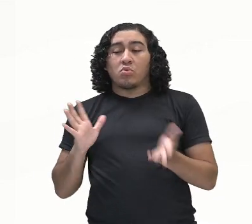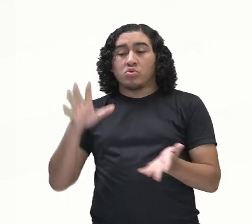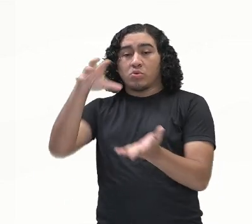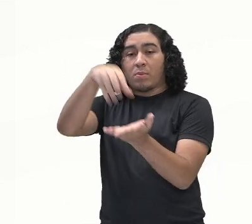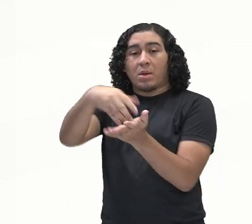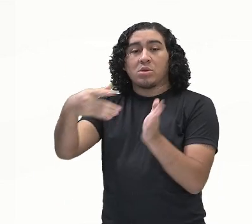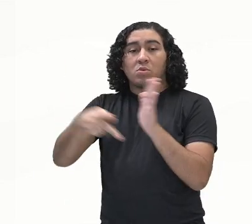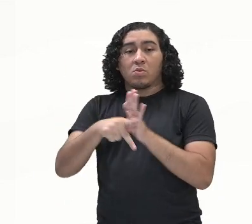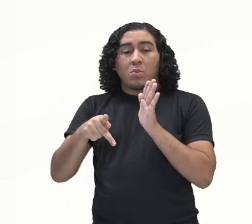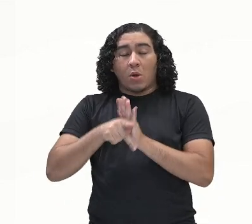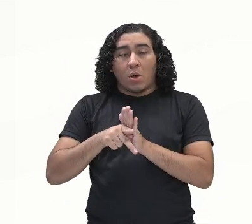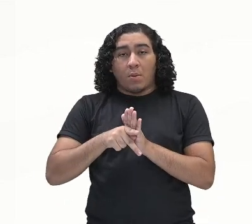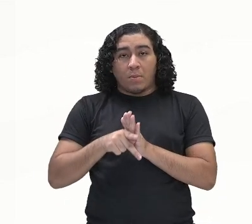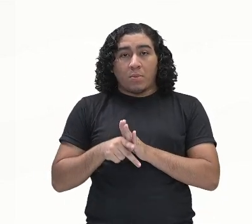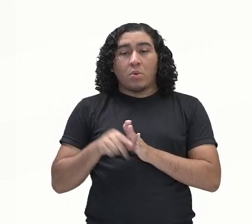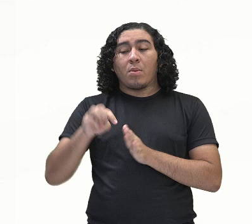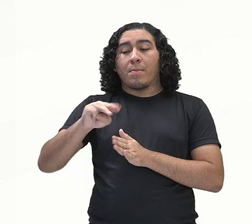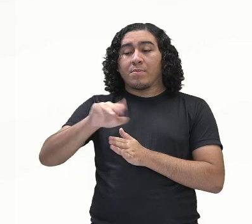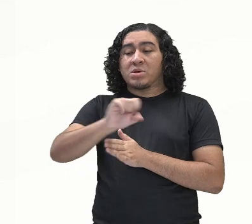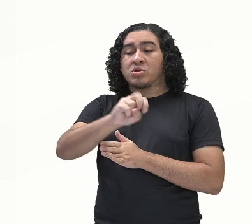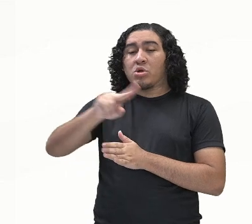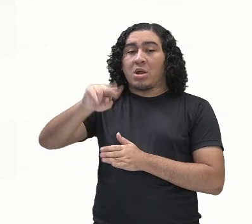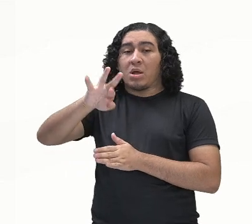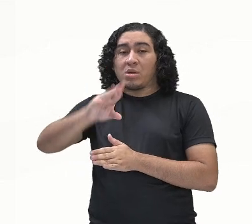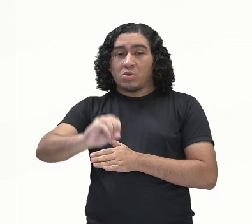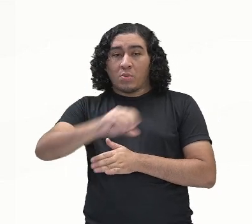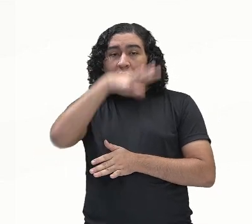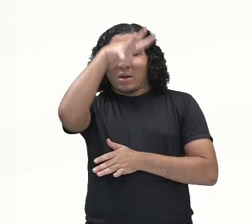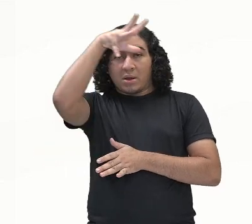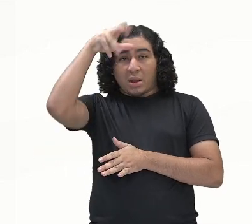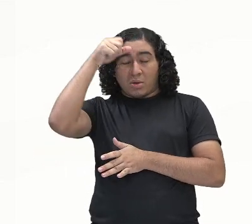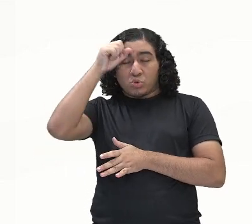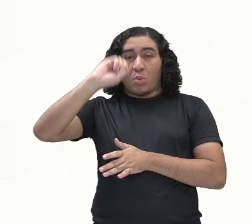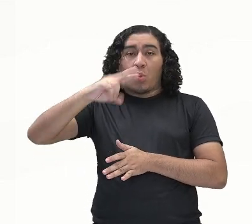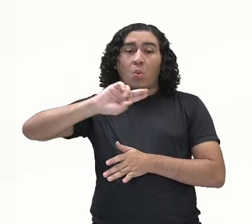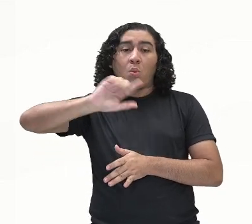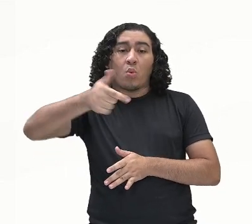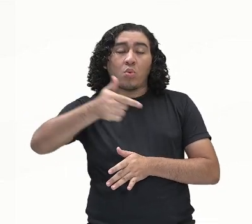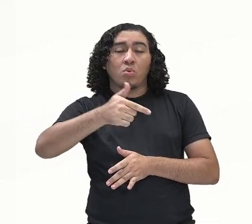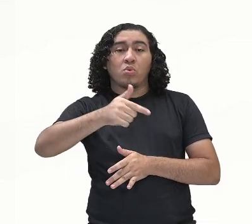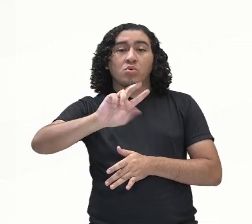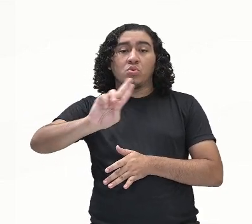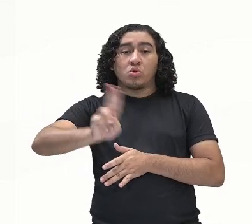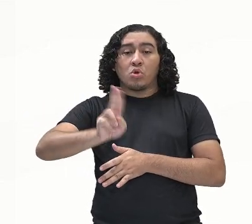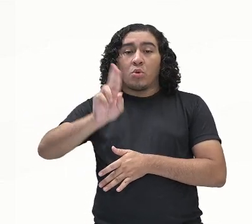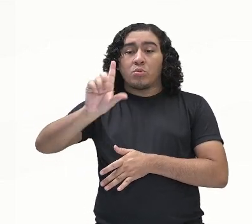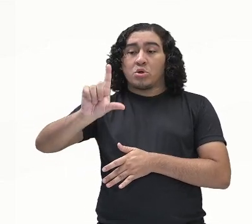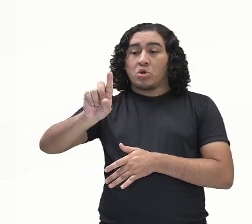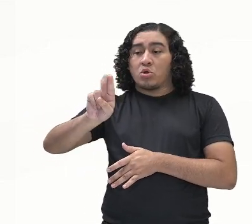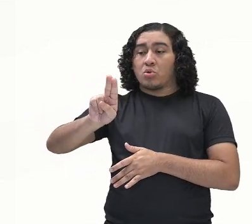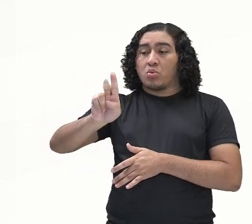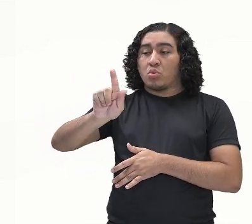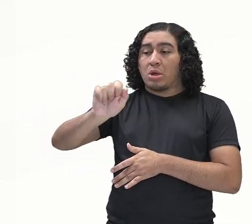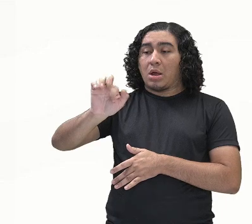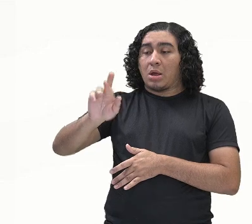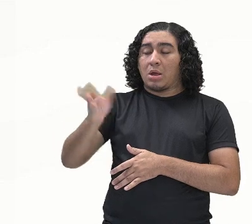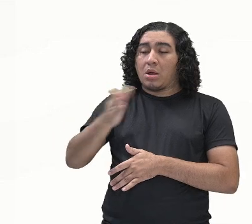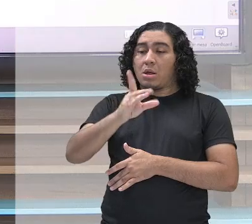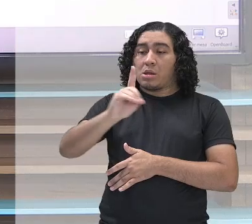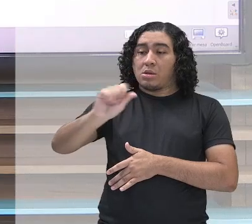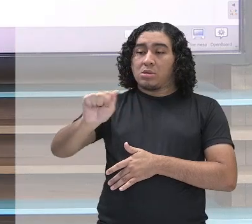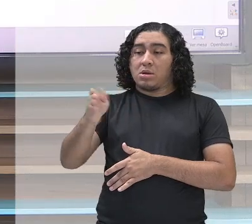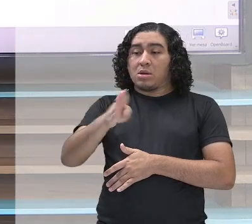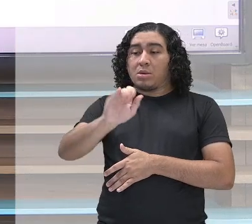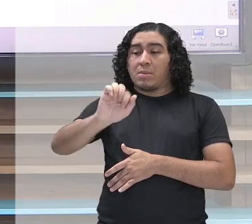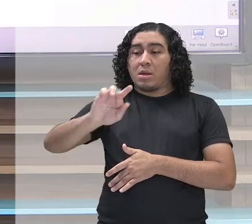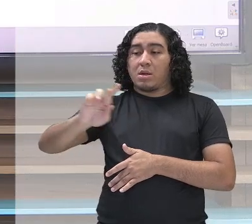era conhecido aqui, olha, o lugar da Barra, também é uma outra característica desse primeiro